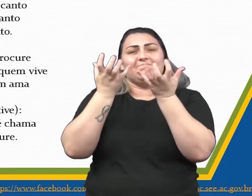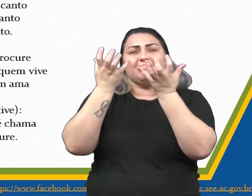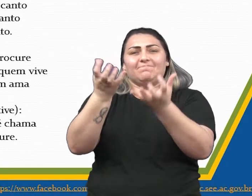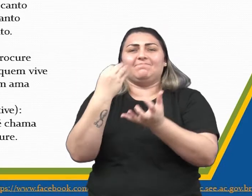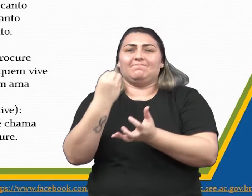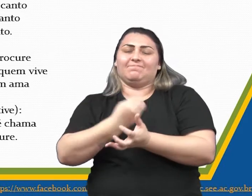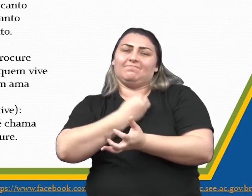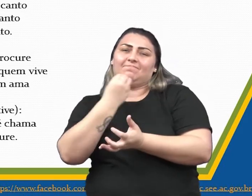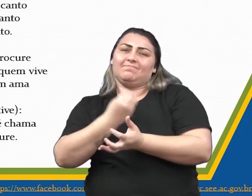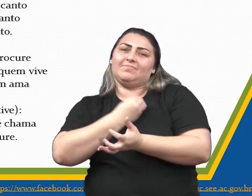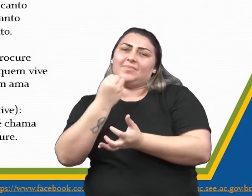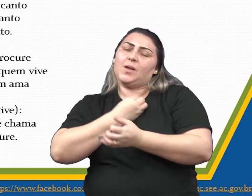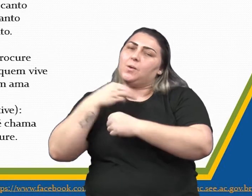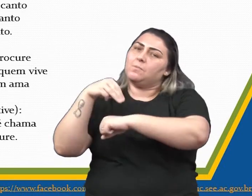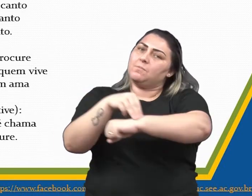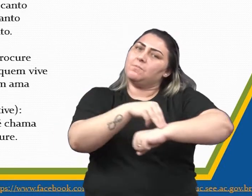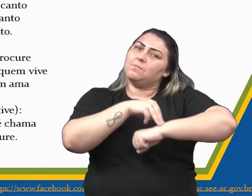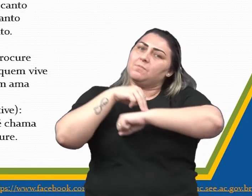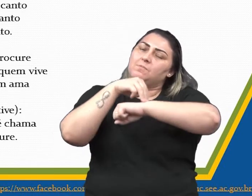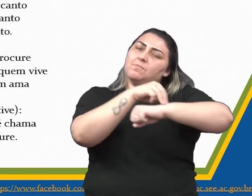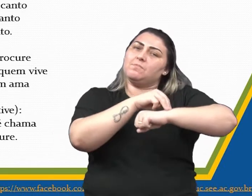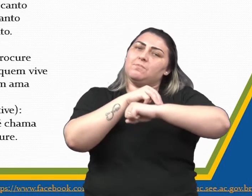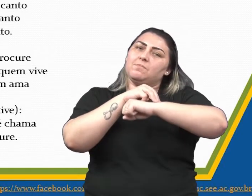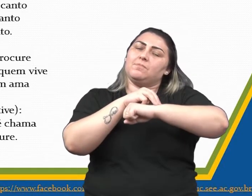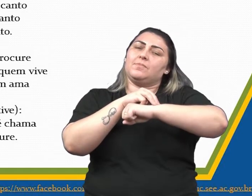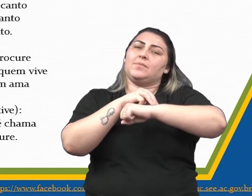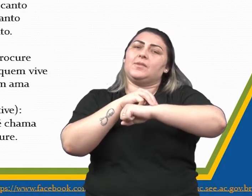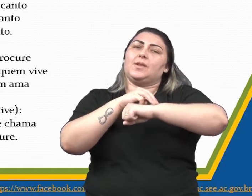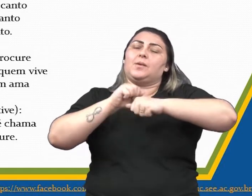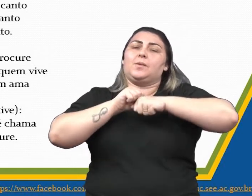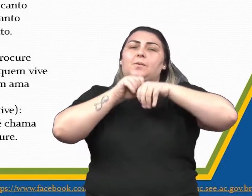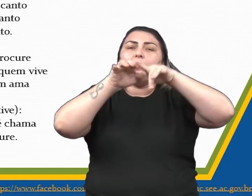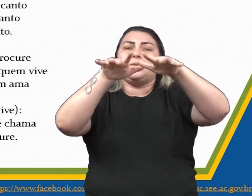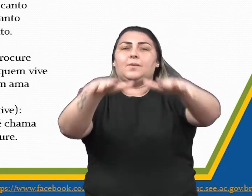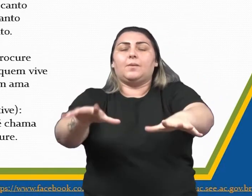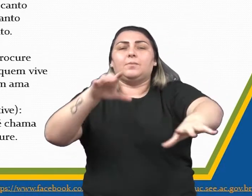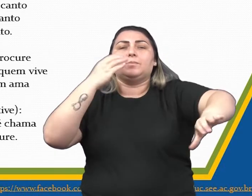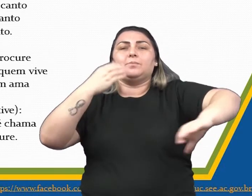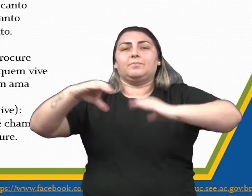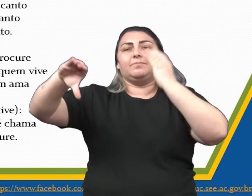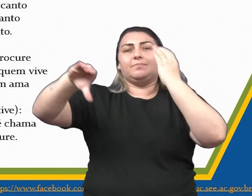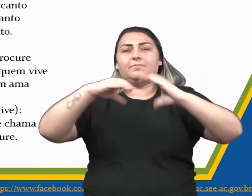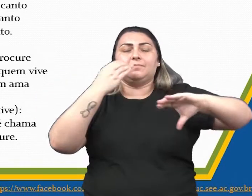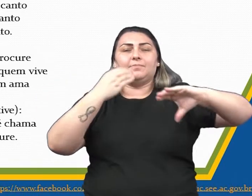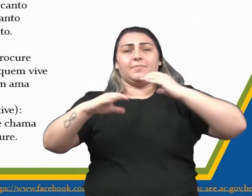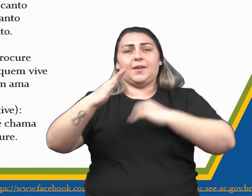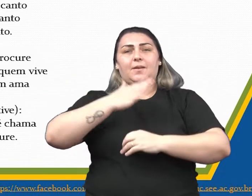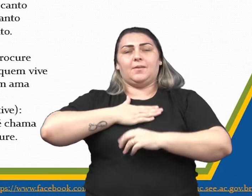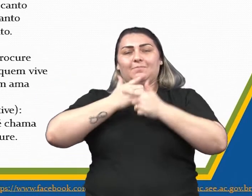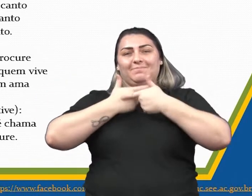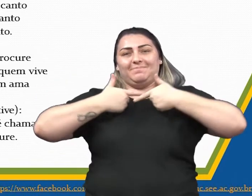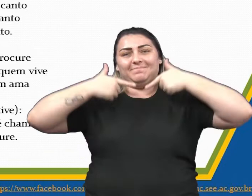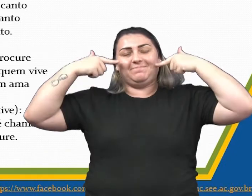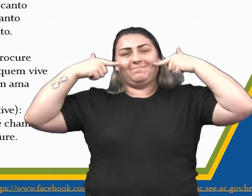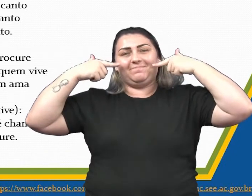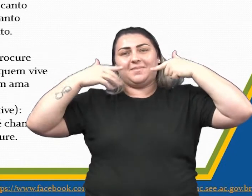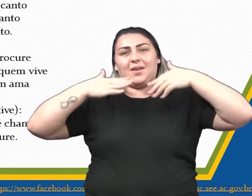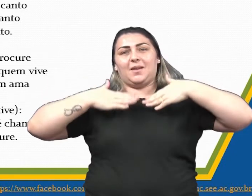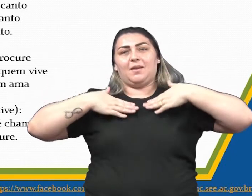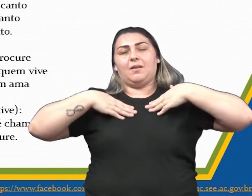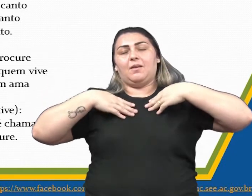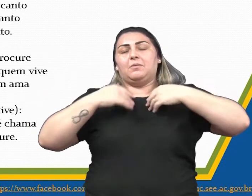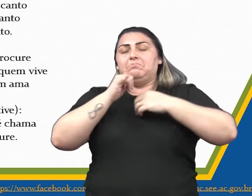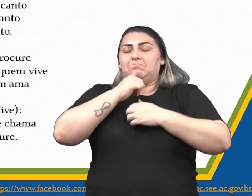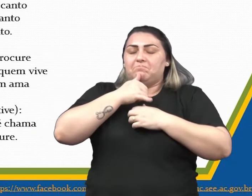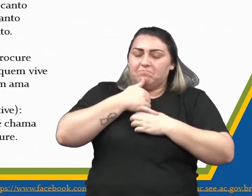a cada vão momento, e em louvor hei de espalhar meu canto, e em meu riso derramar meu pranto,